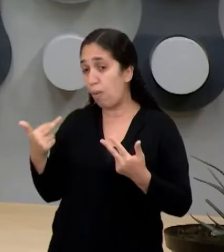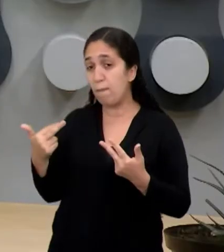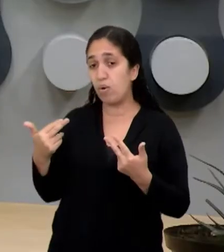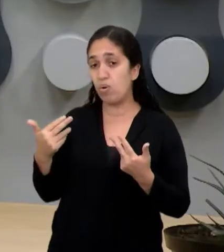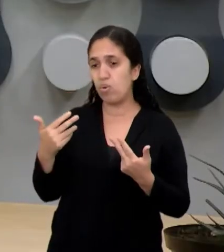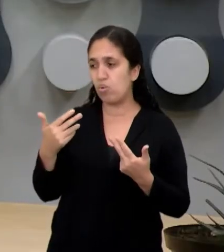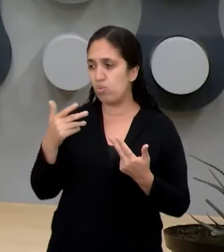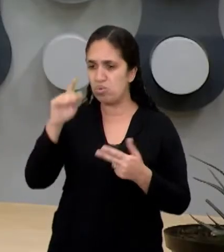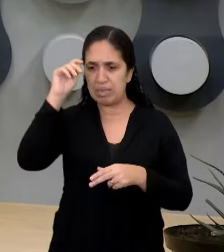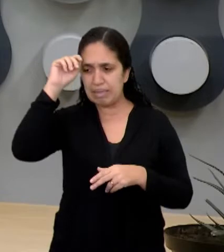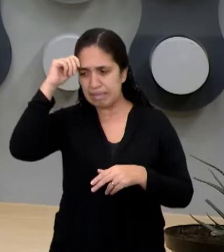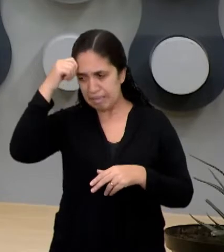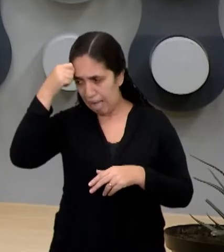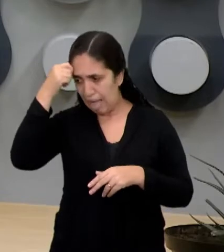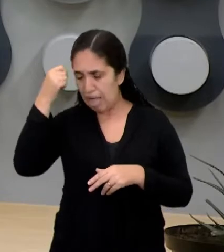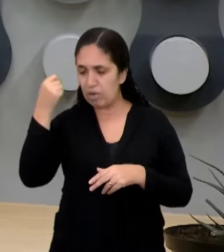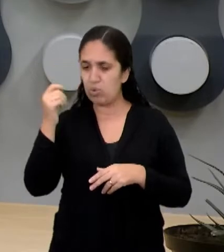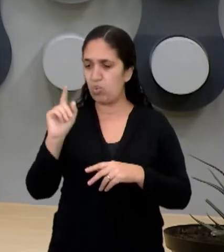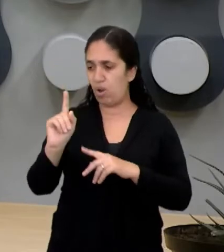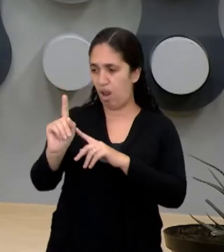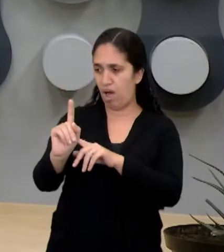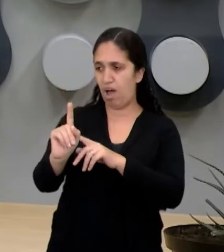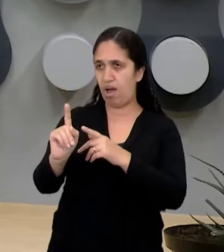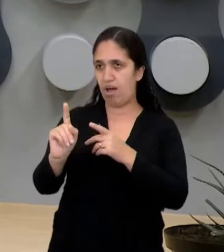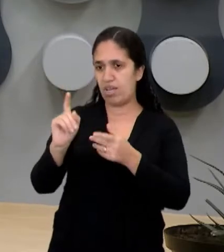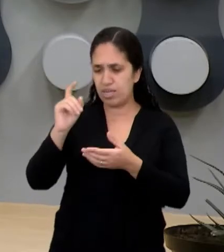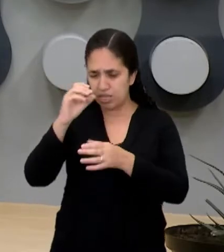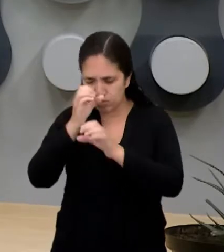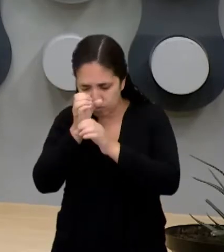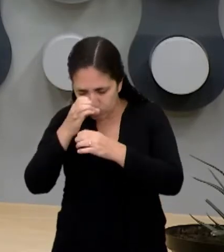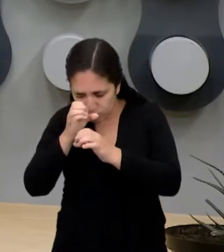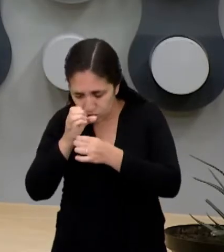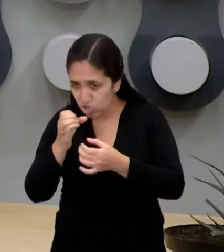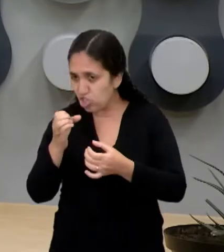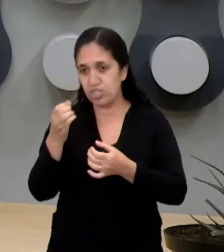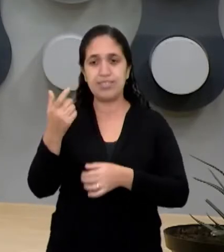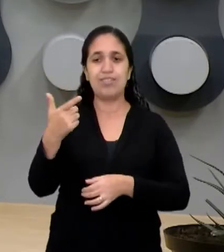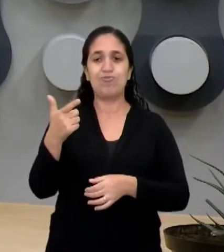negro, vou voltar a falar, não tem negro cientista, né? Você não vê